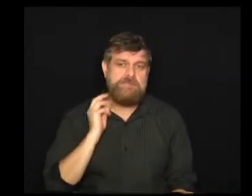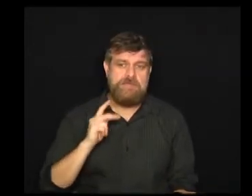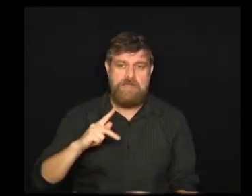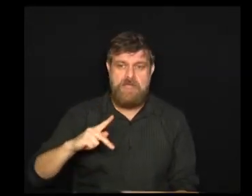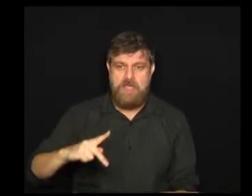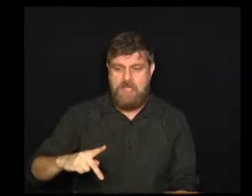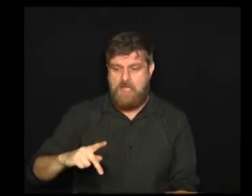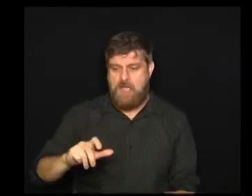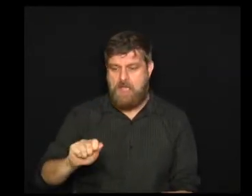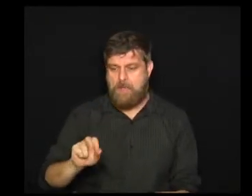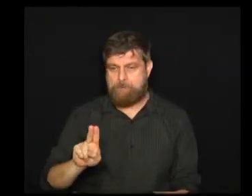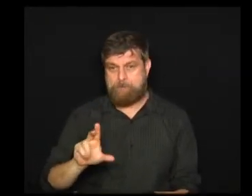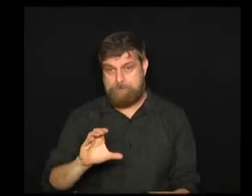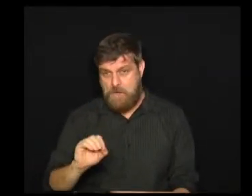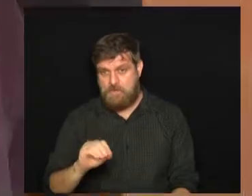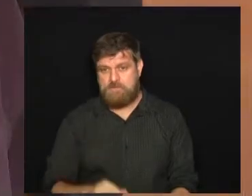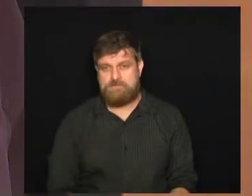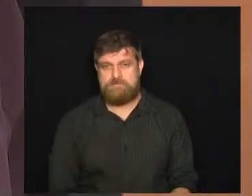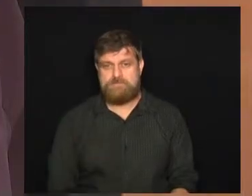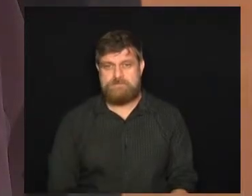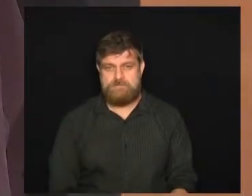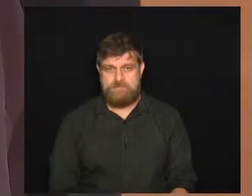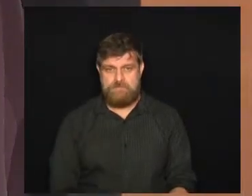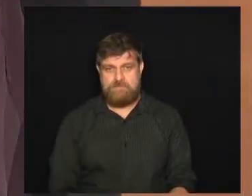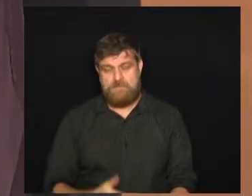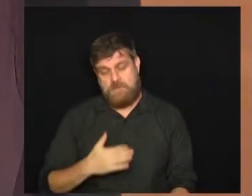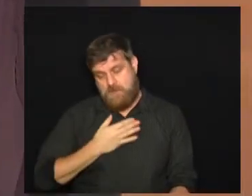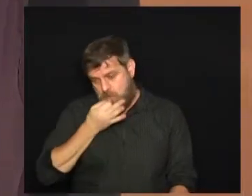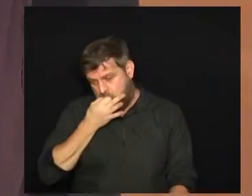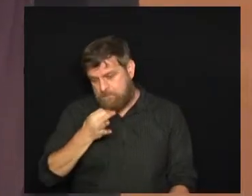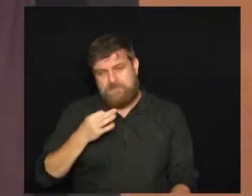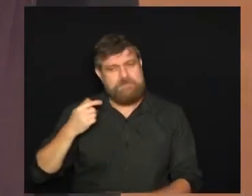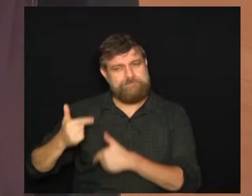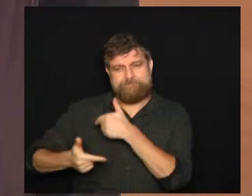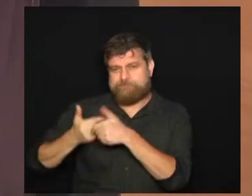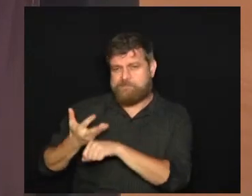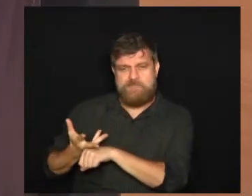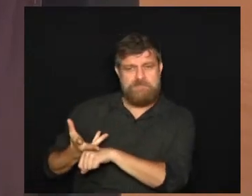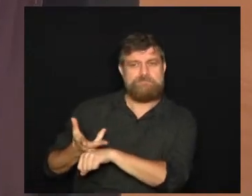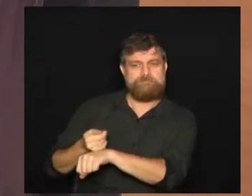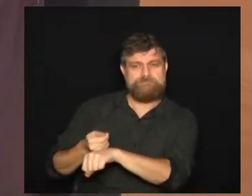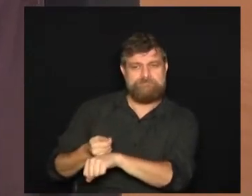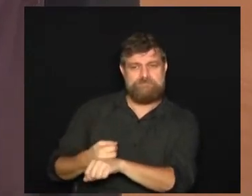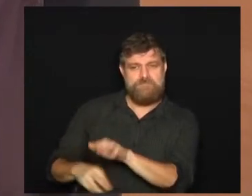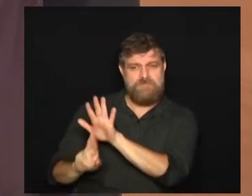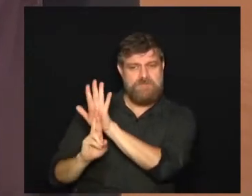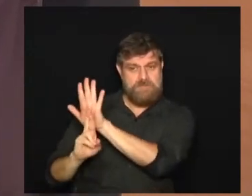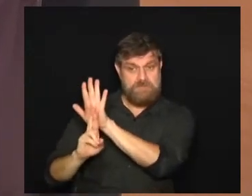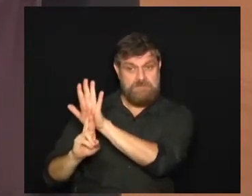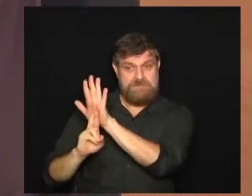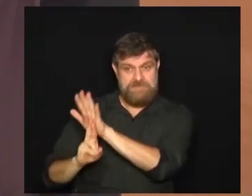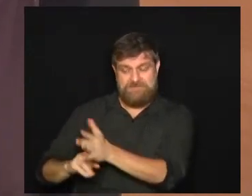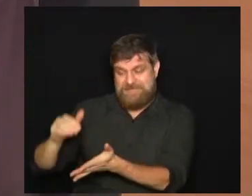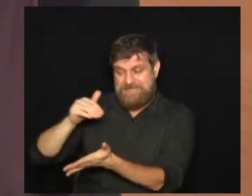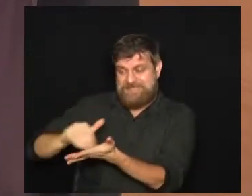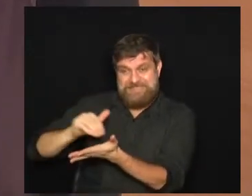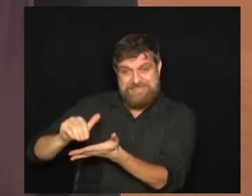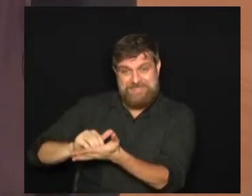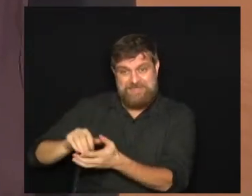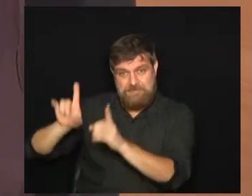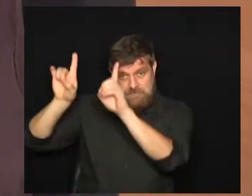Guimarães, que faz, na minha opinião, um trabalho excepcional na Secretaria das Pessoas com